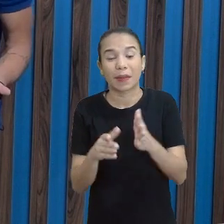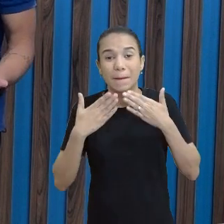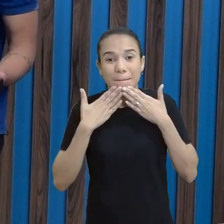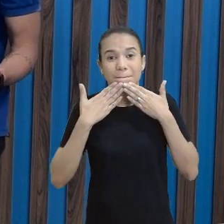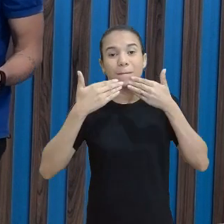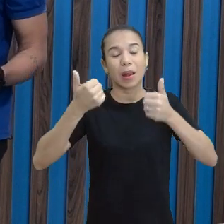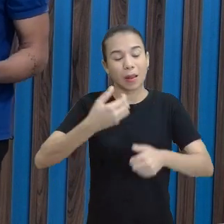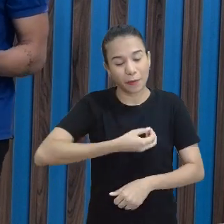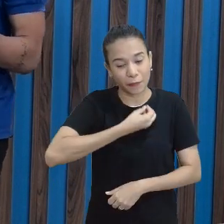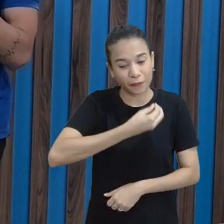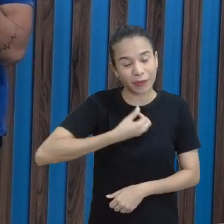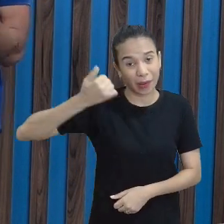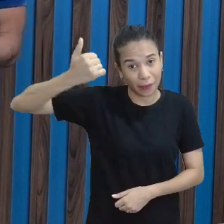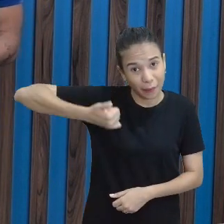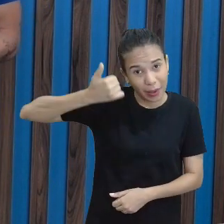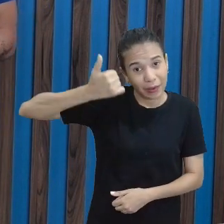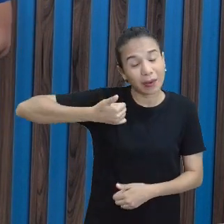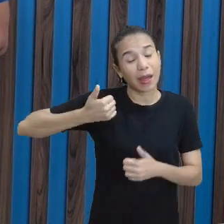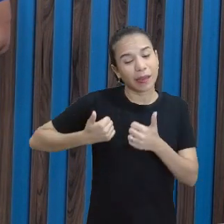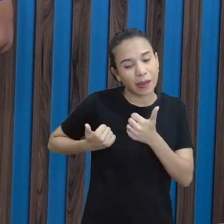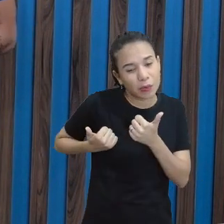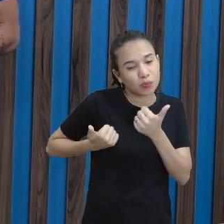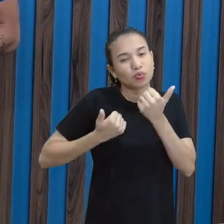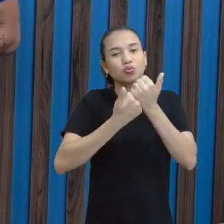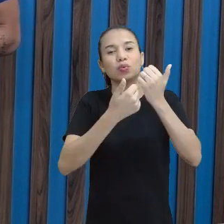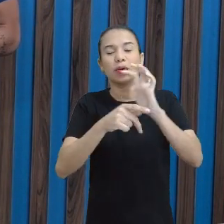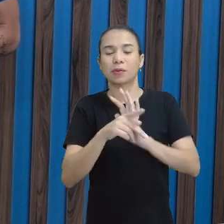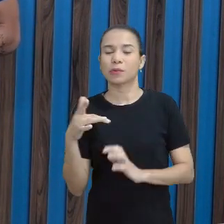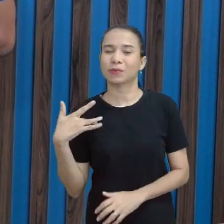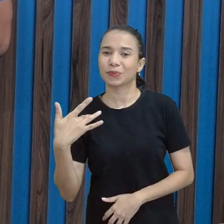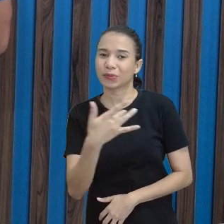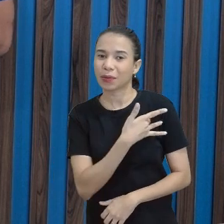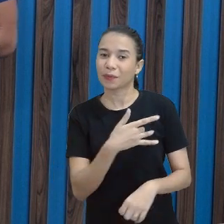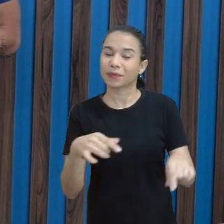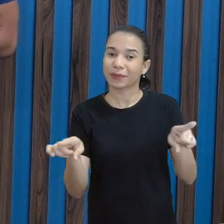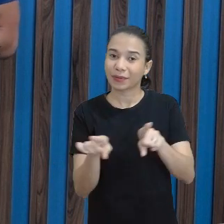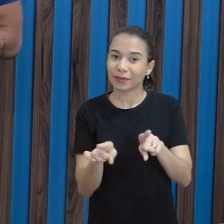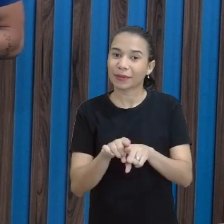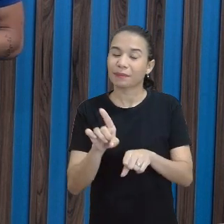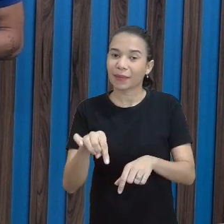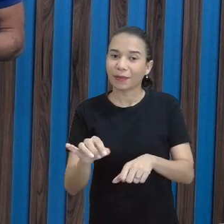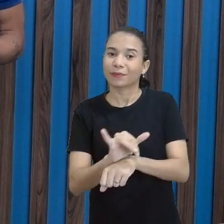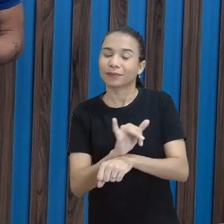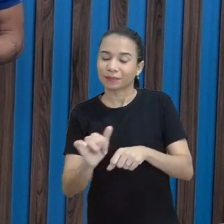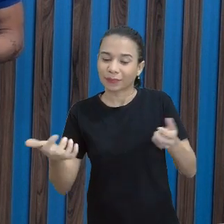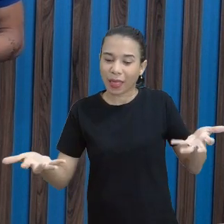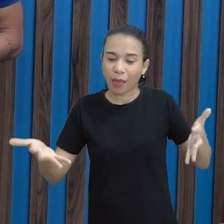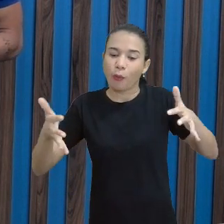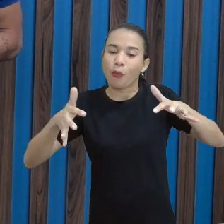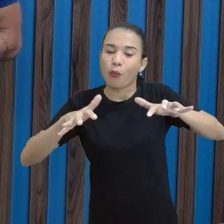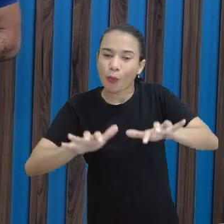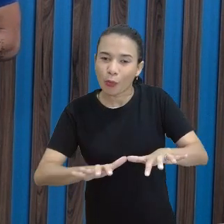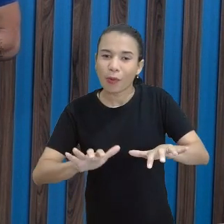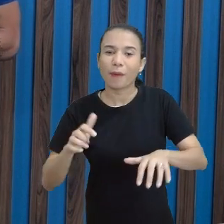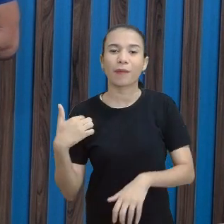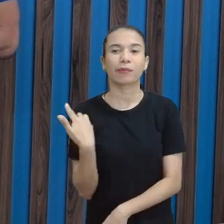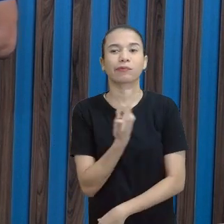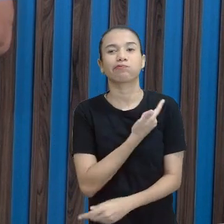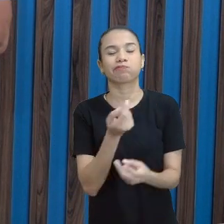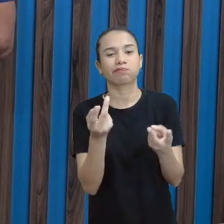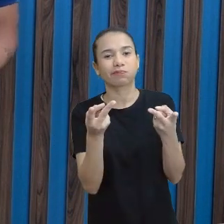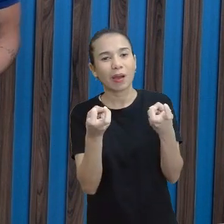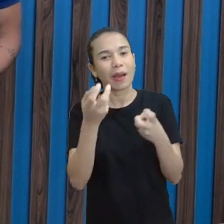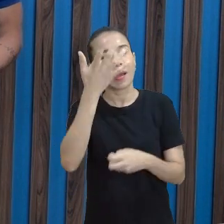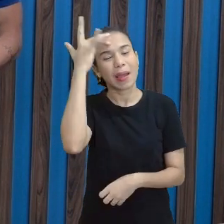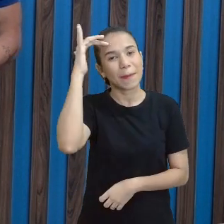nossa qualidade de vida, que ajuda na qualidade da nossa saúde, mas também como uma ferramenta de inclusão, da gente perceber aí que